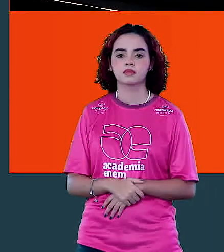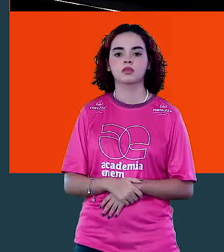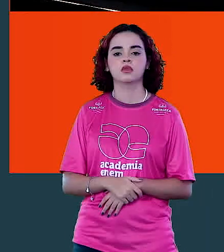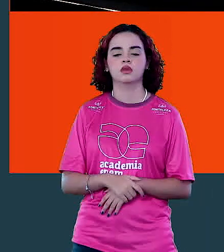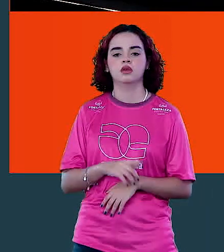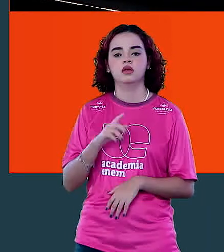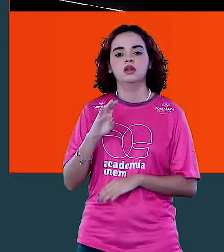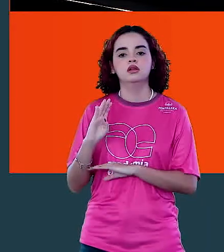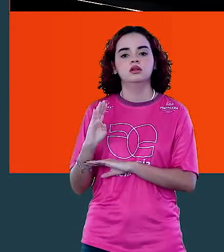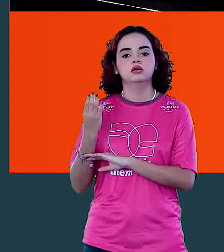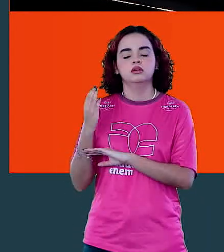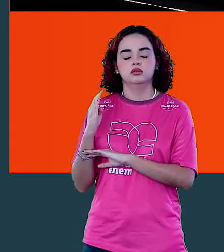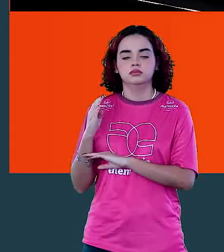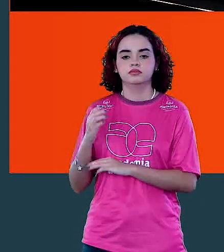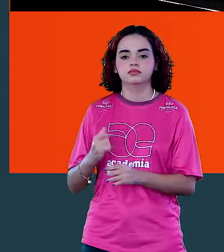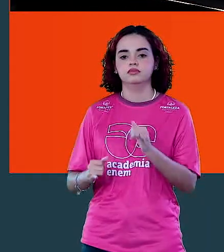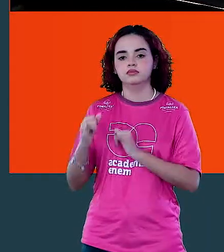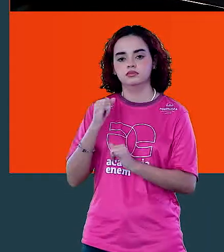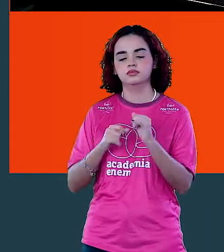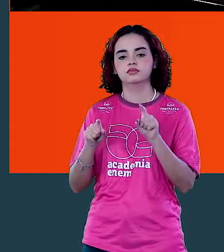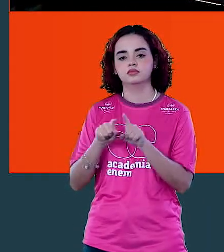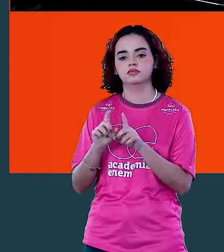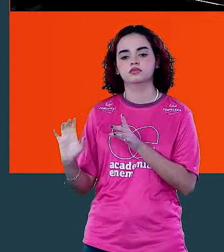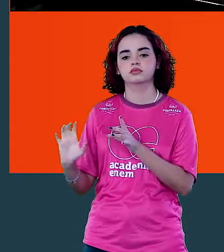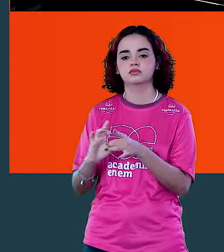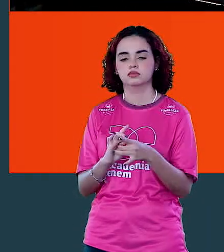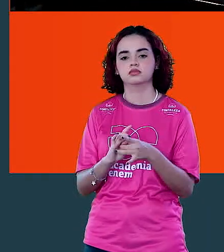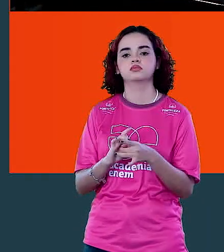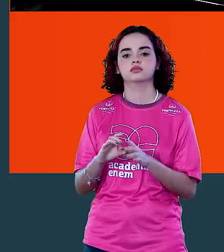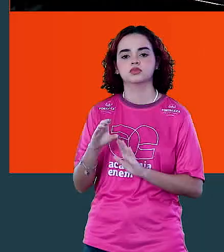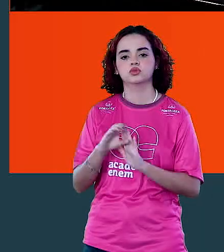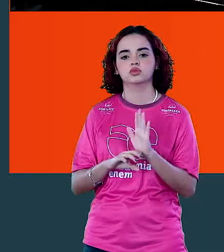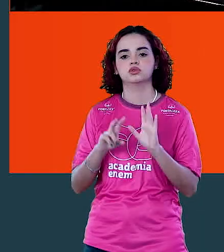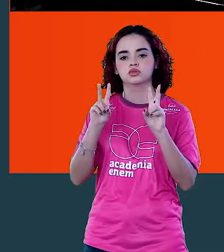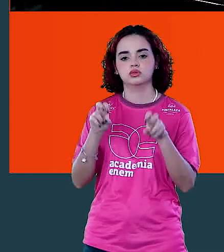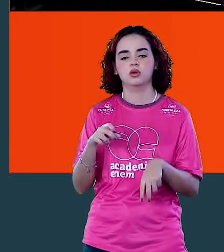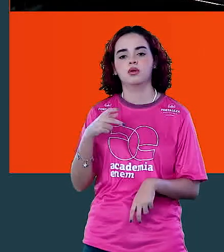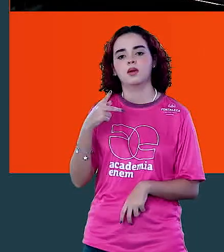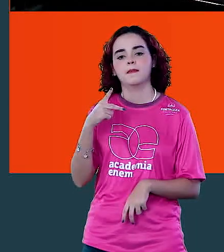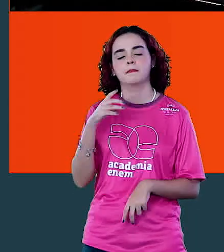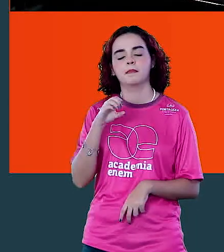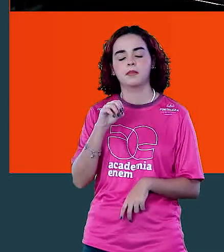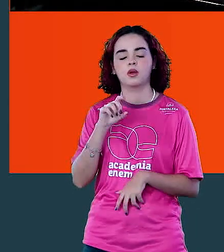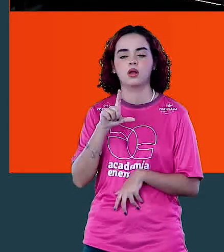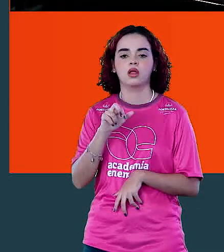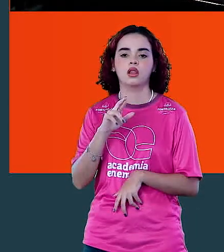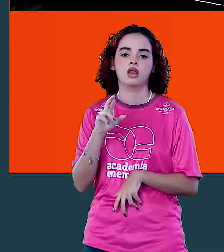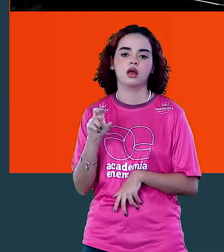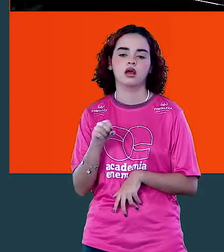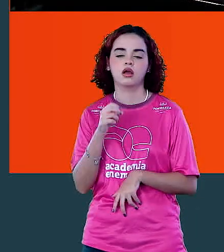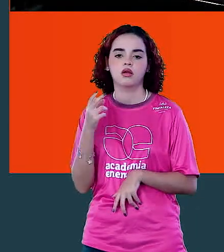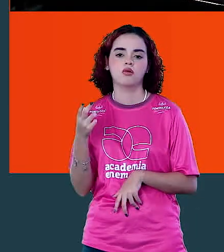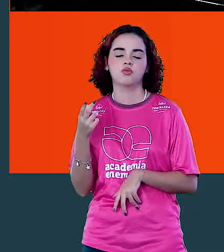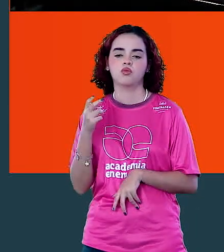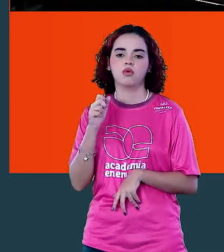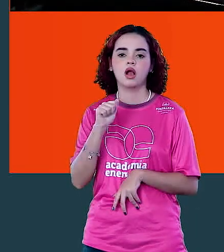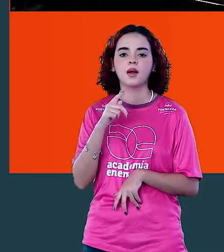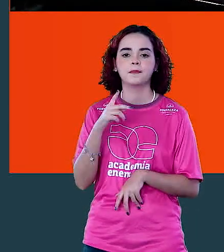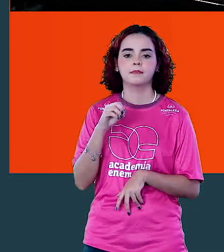bioquímica, tá? Questão de biologia e química que envolve o conceito de polaridade, de mistura, de substância. Ficou